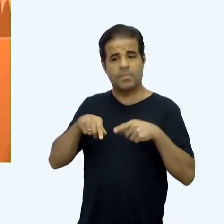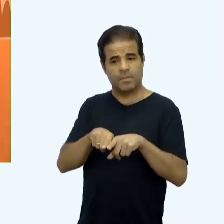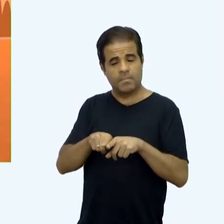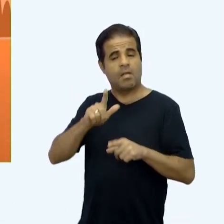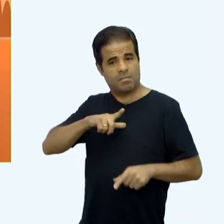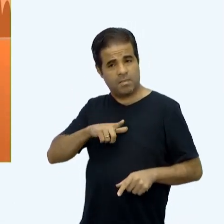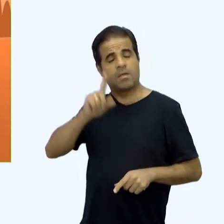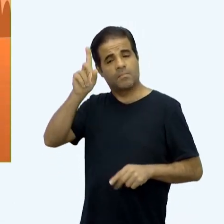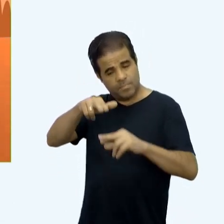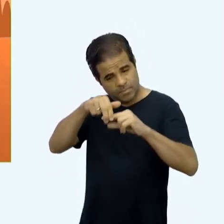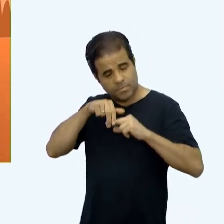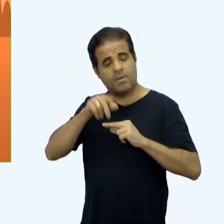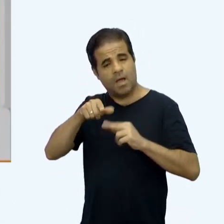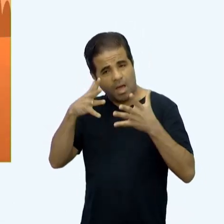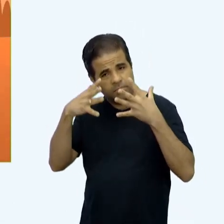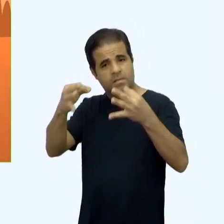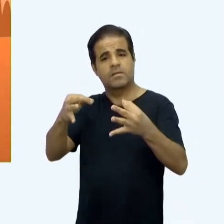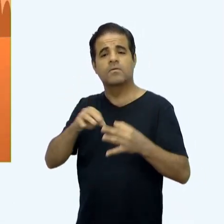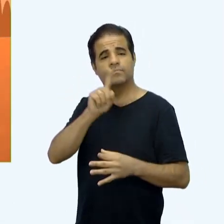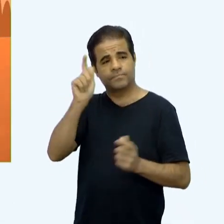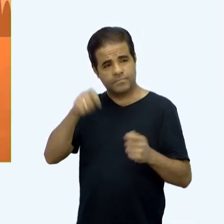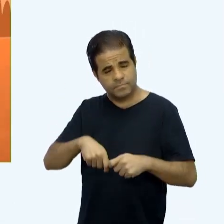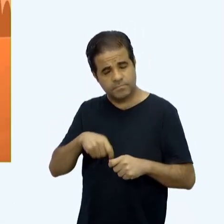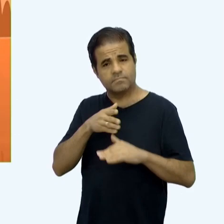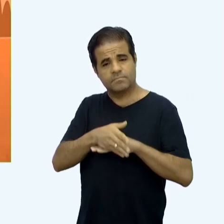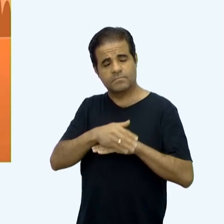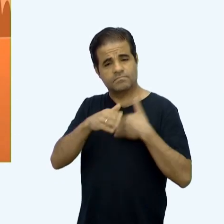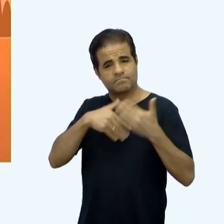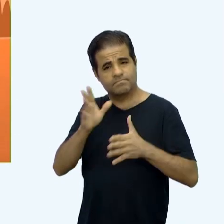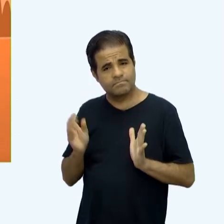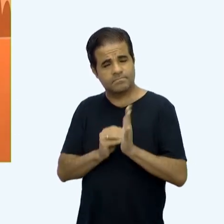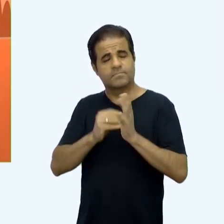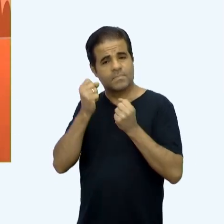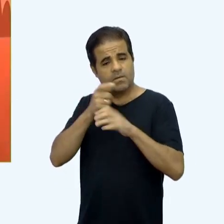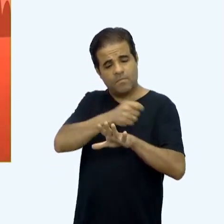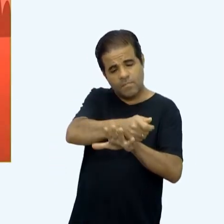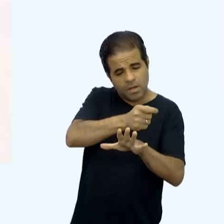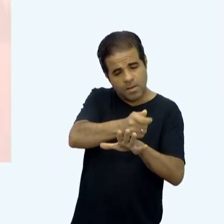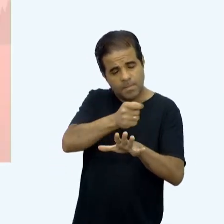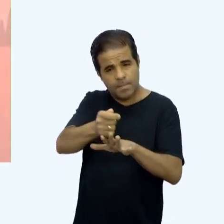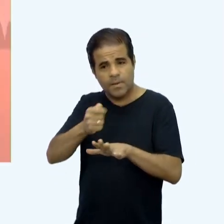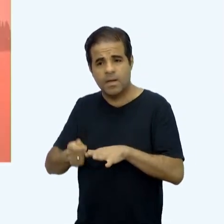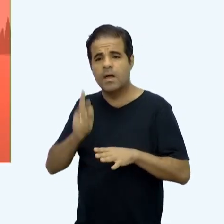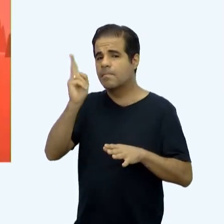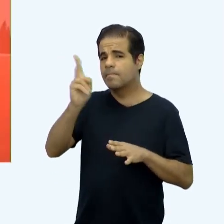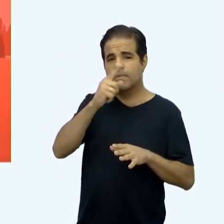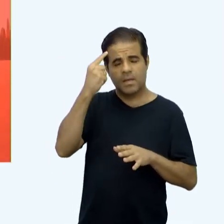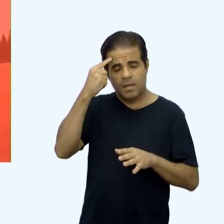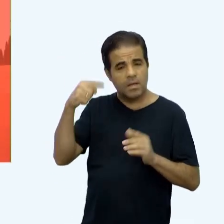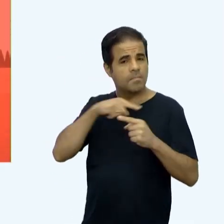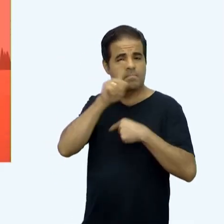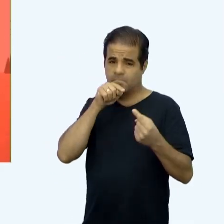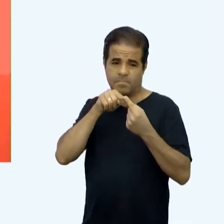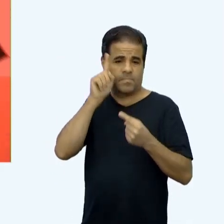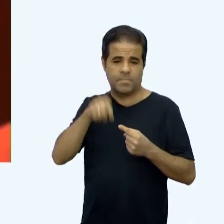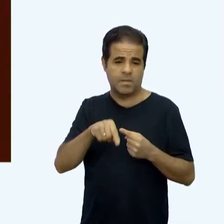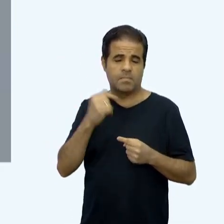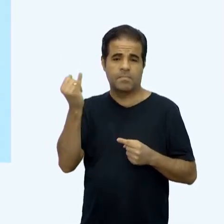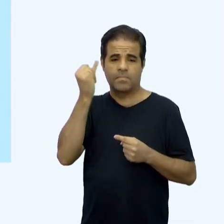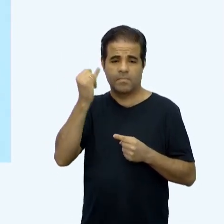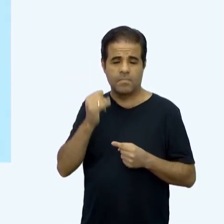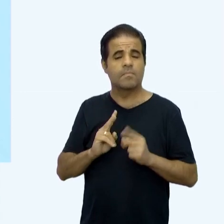tem. Por isso, atenção! Você pode acabar dando força para uma fake news, mesmo que não tenha sido de propósito. É